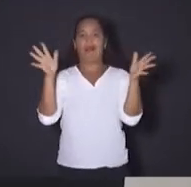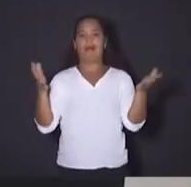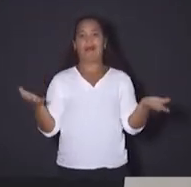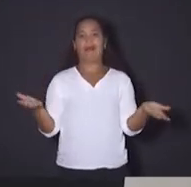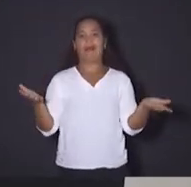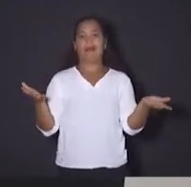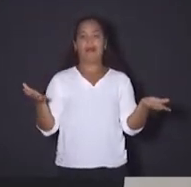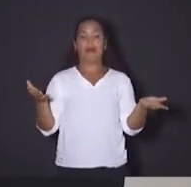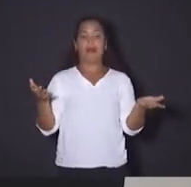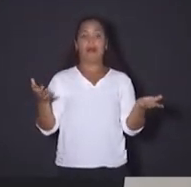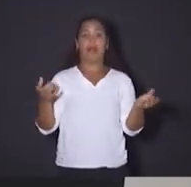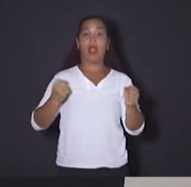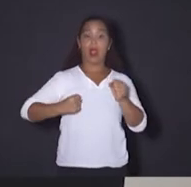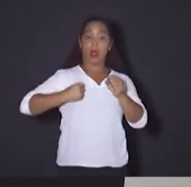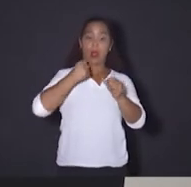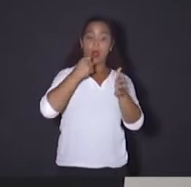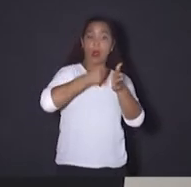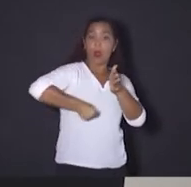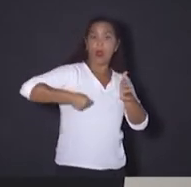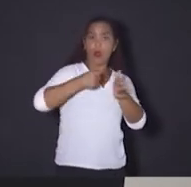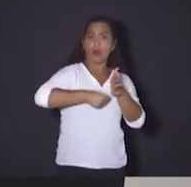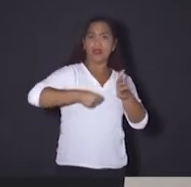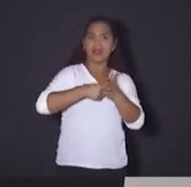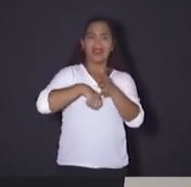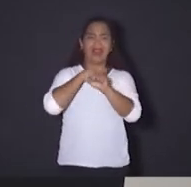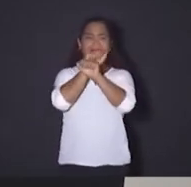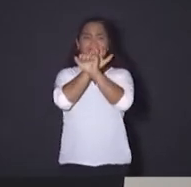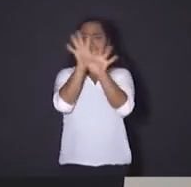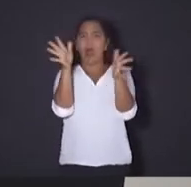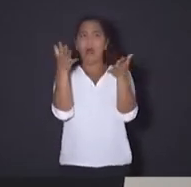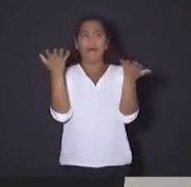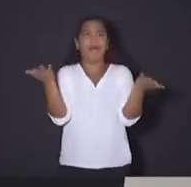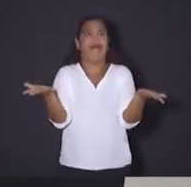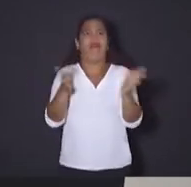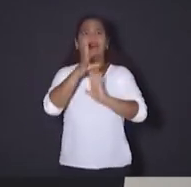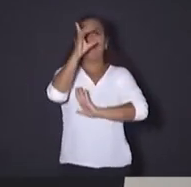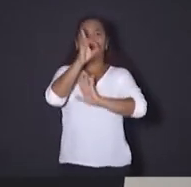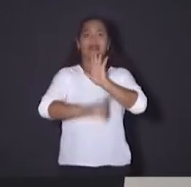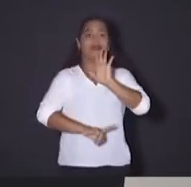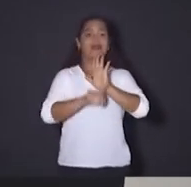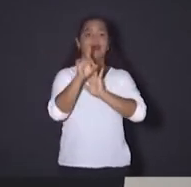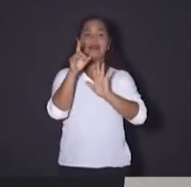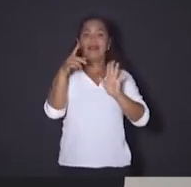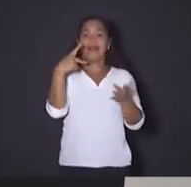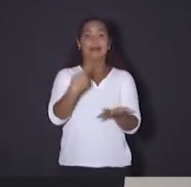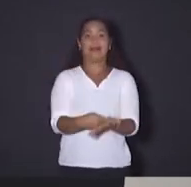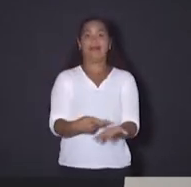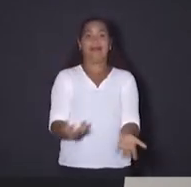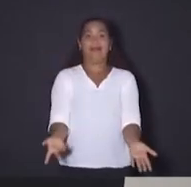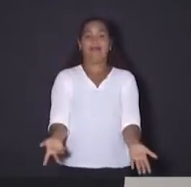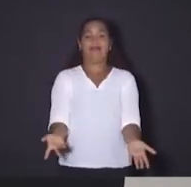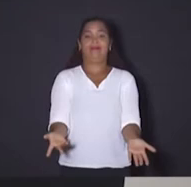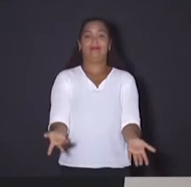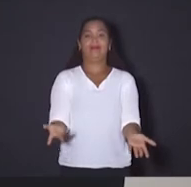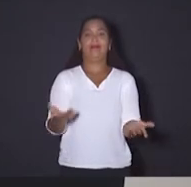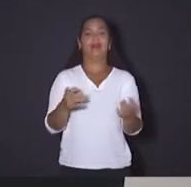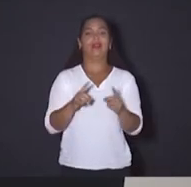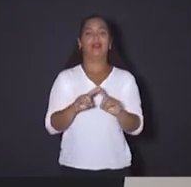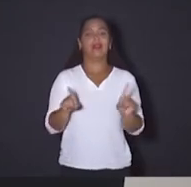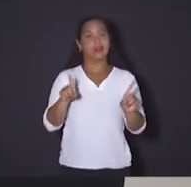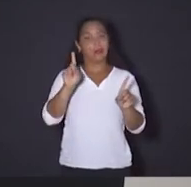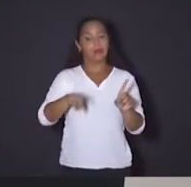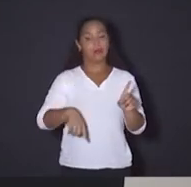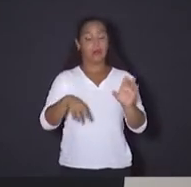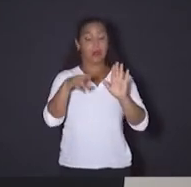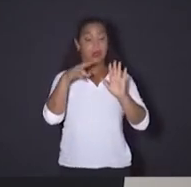luta pelo óbvio é uma caminhada por direitos evidentes o óbvio aquilo que é evidente é pela resolução de